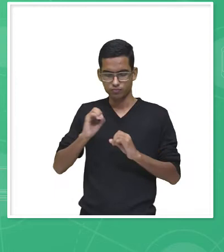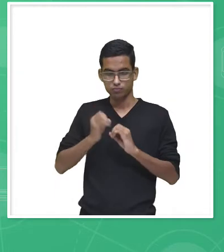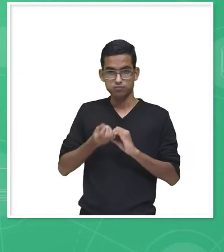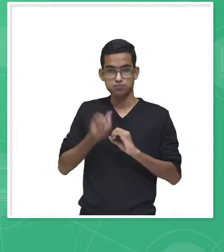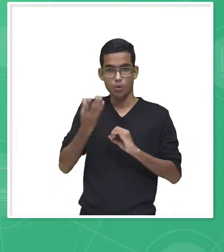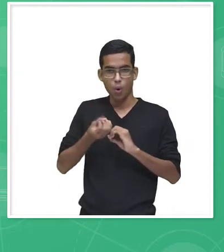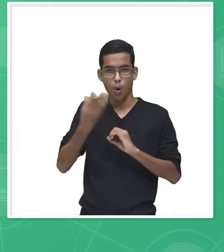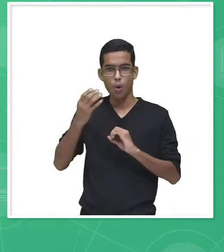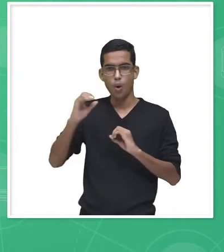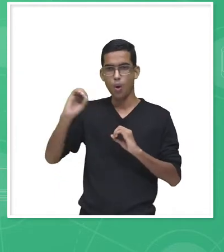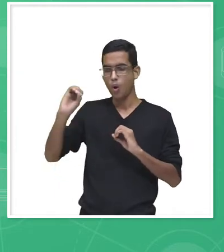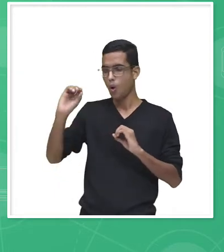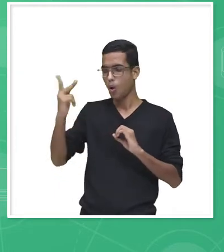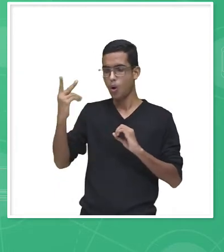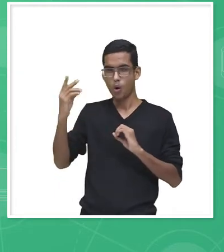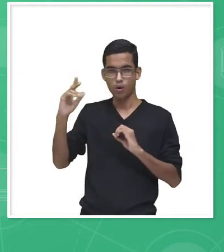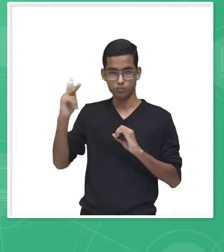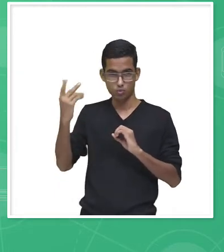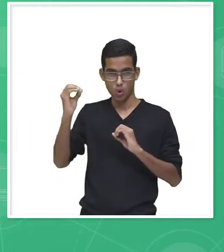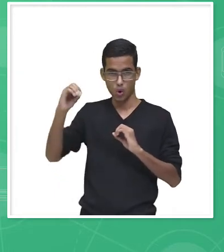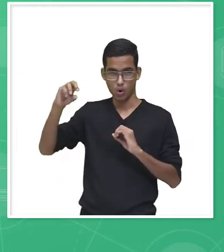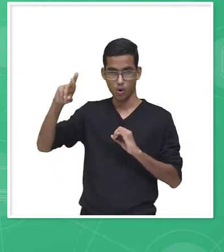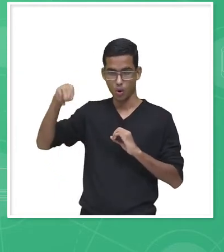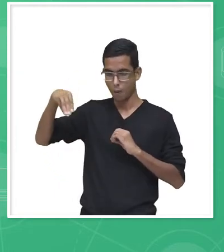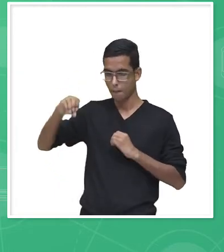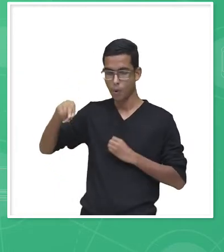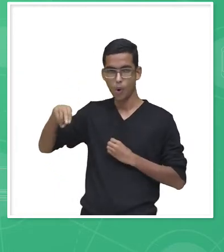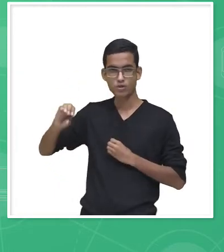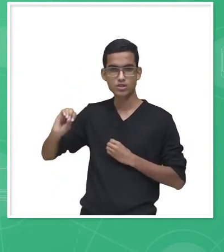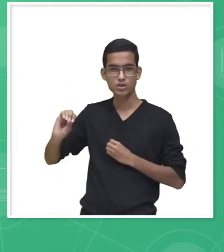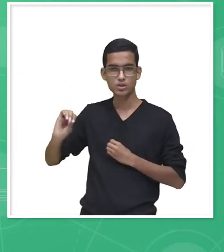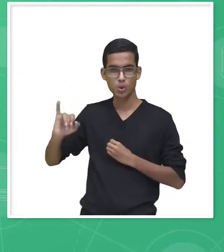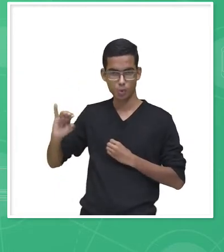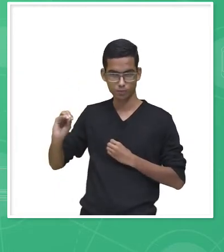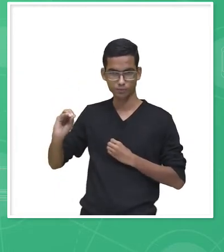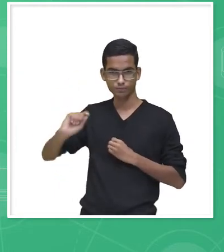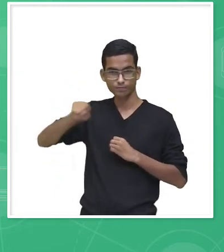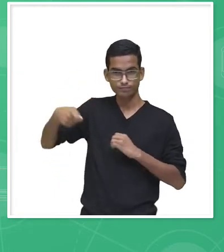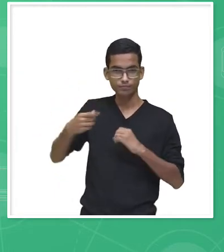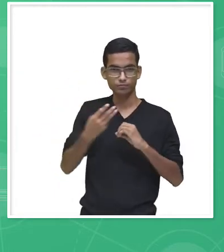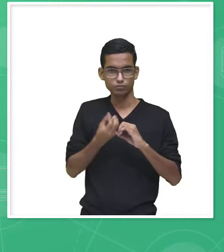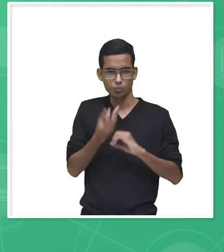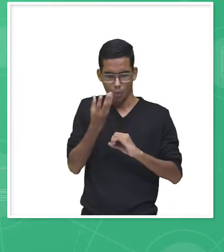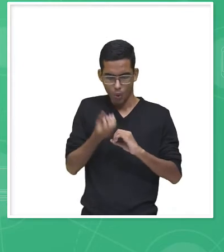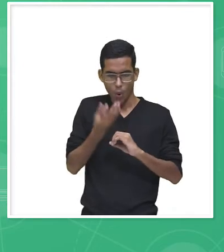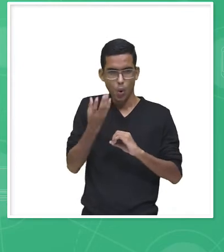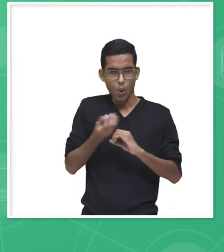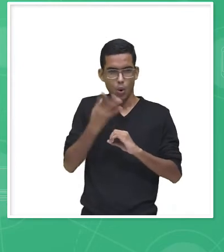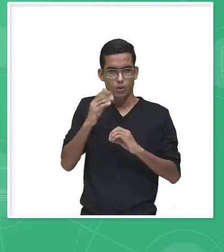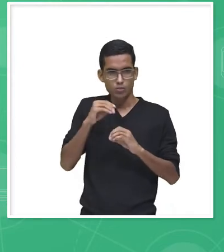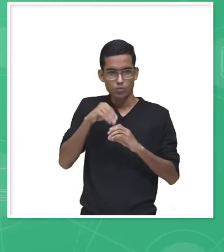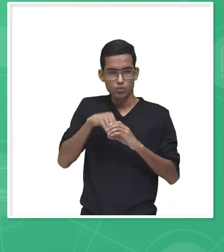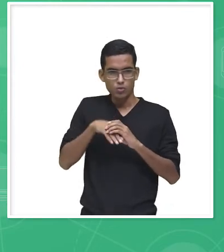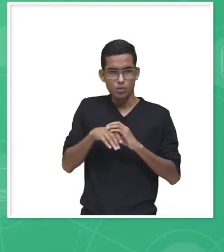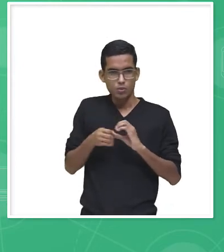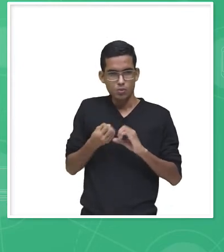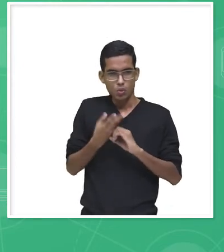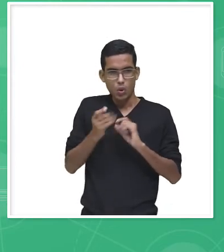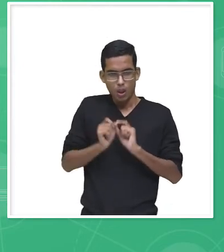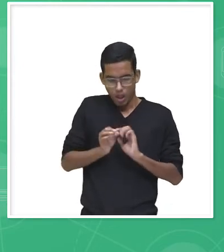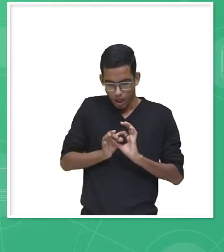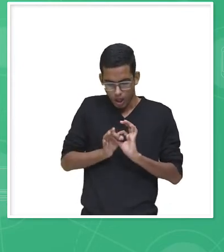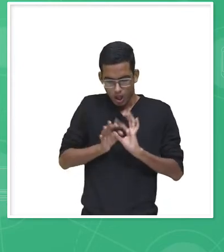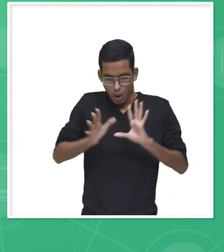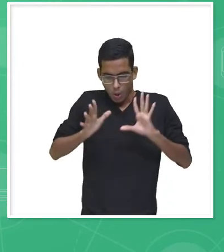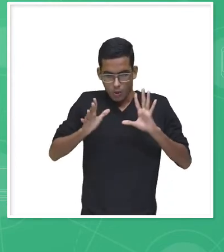E aí esse hormônio ele vai ele vai fazer com que o corpo libere mais urina tá então justamente